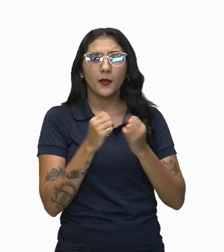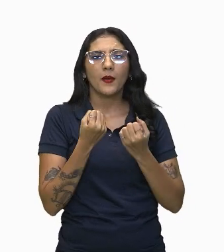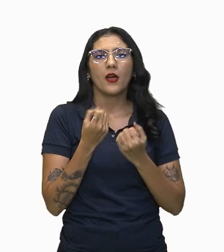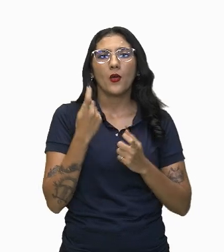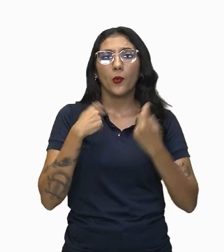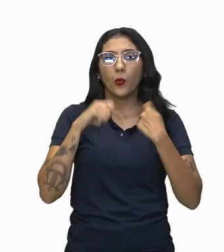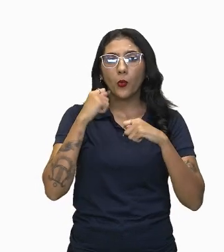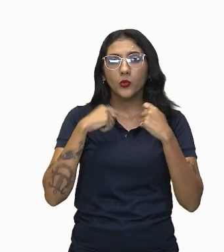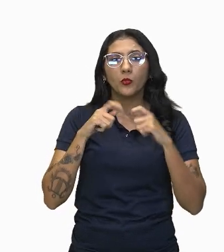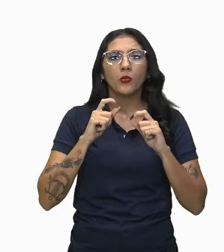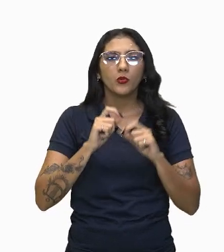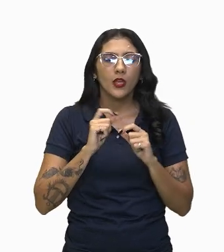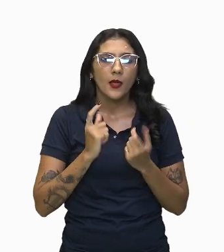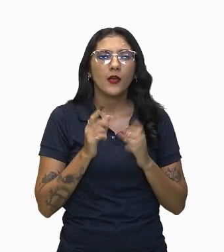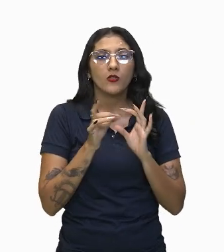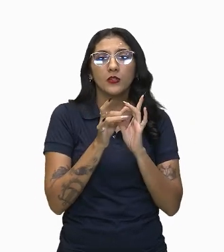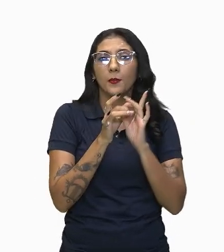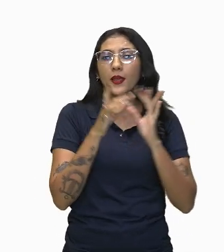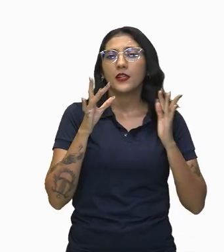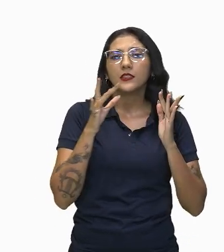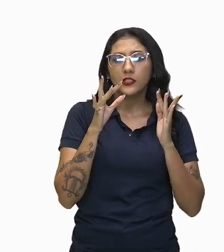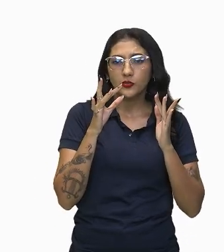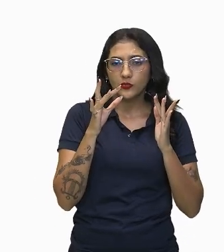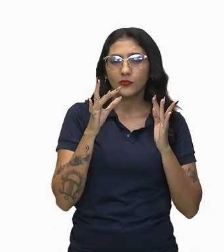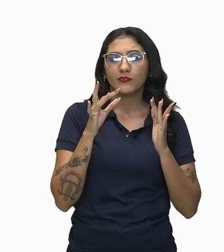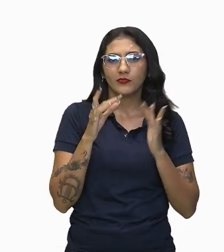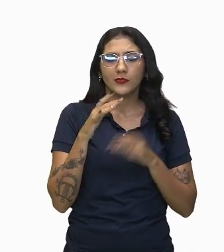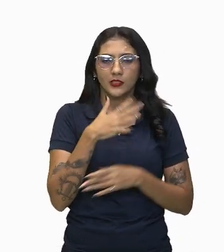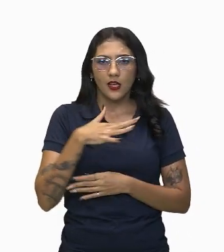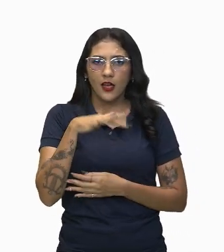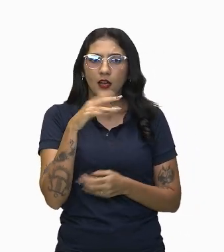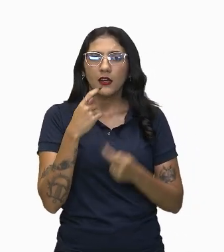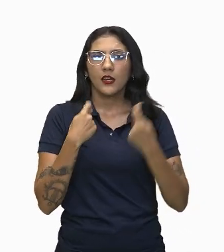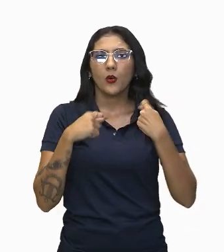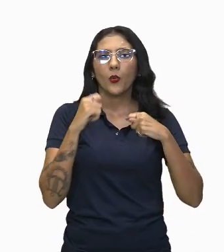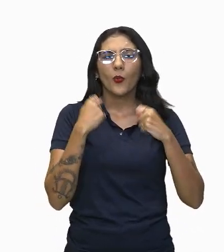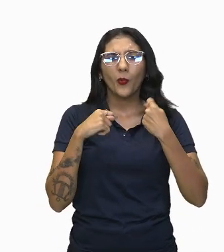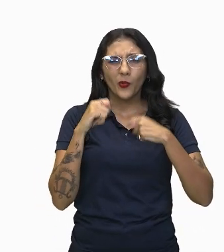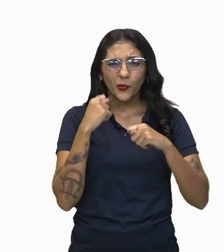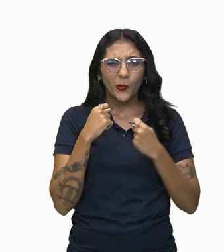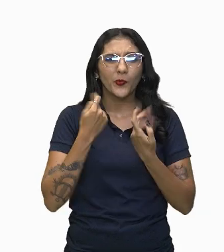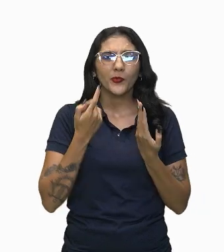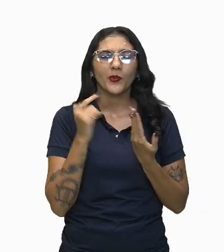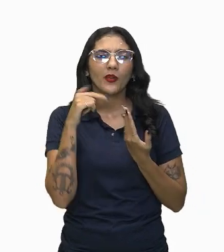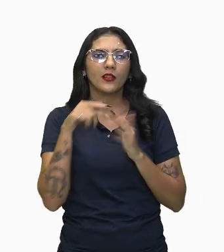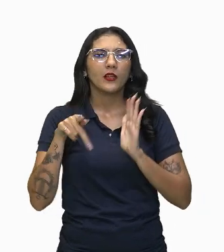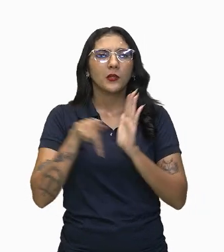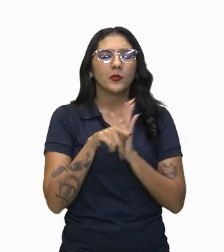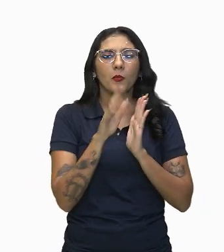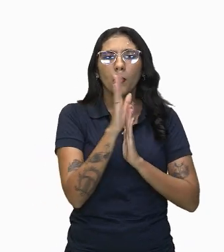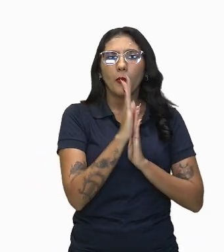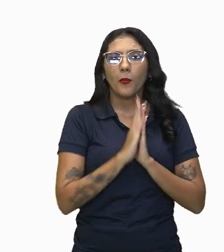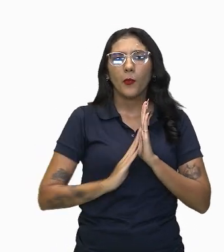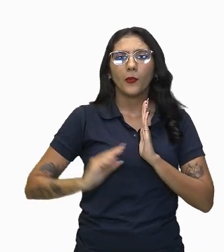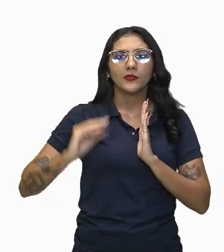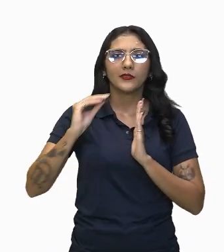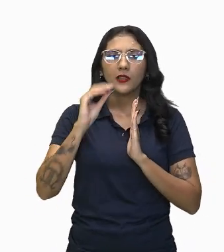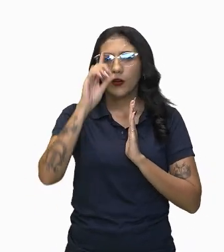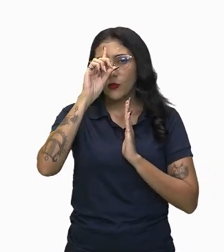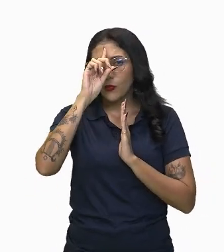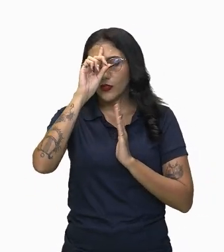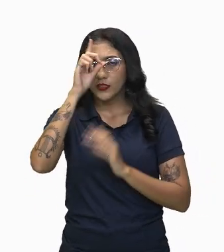o liberalismo clássico, o liberalismo econômico, aquele que foi desenvolvido ali a partir das ideias de